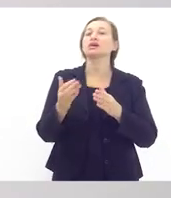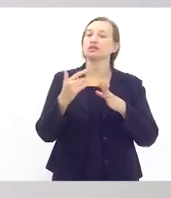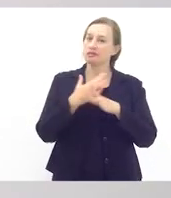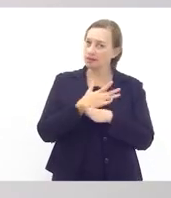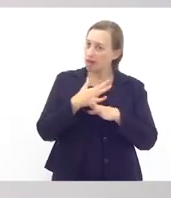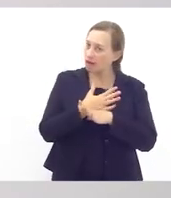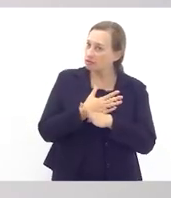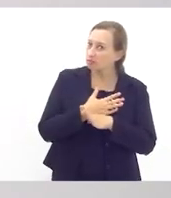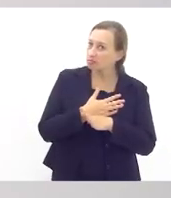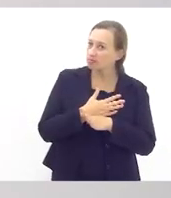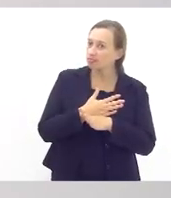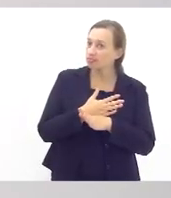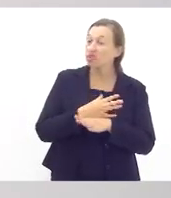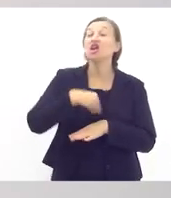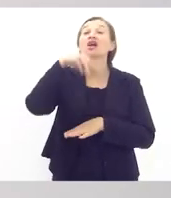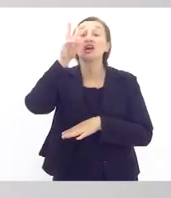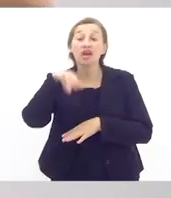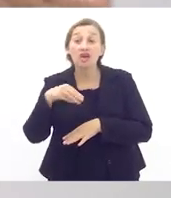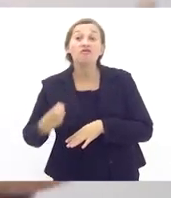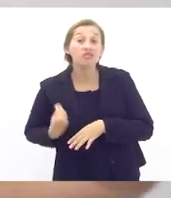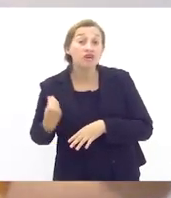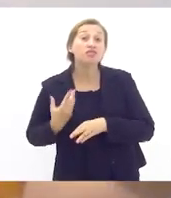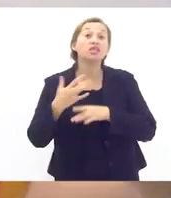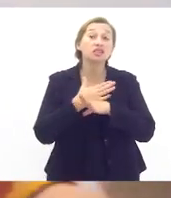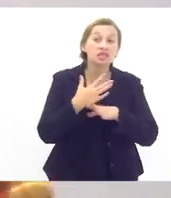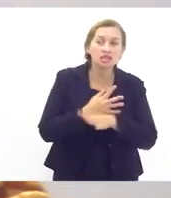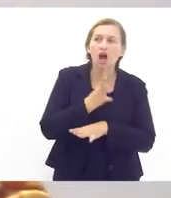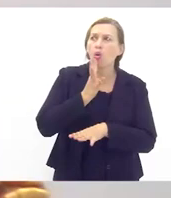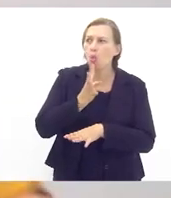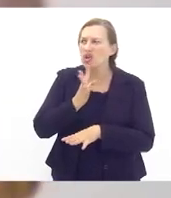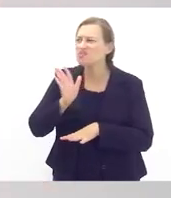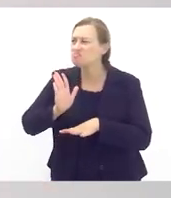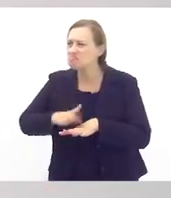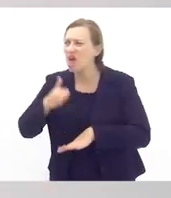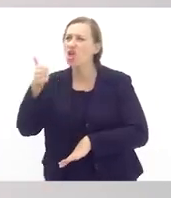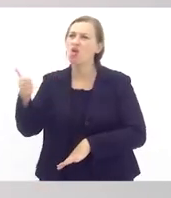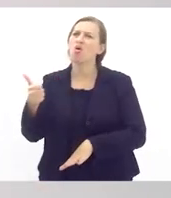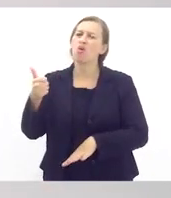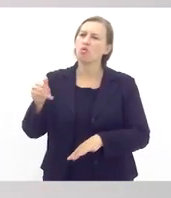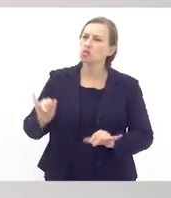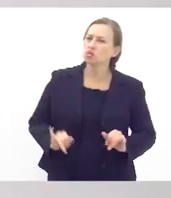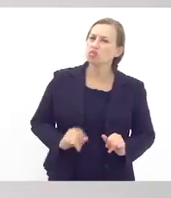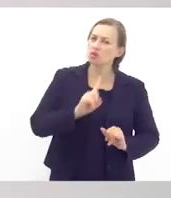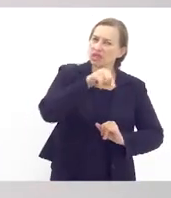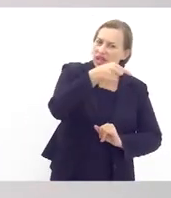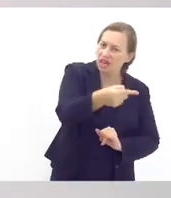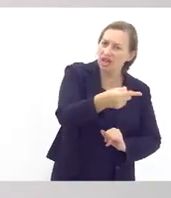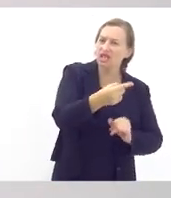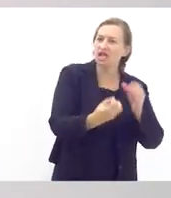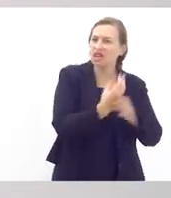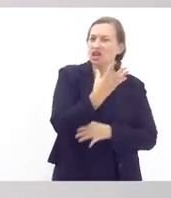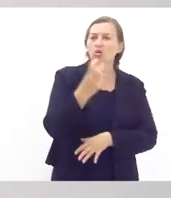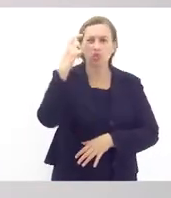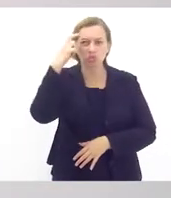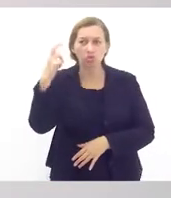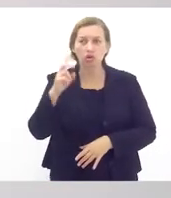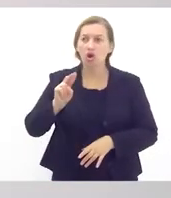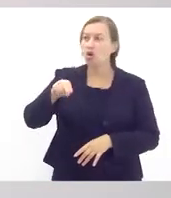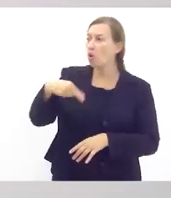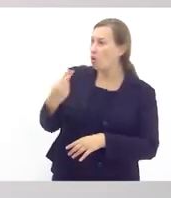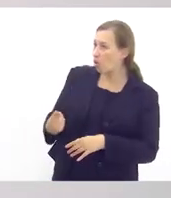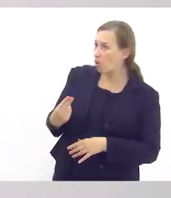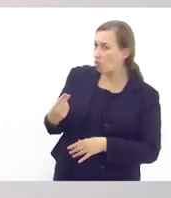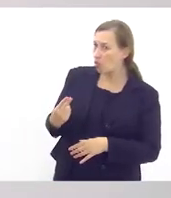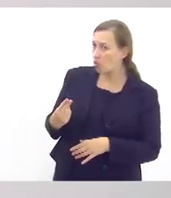né e a quem tá na cidade às vezes que conhece melhor a dor daquele fazedor de Cultura ou a